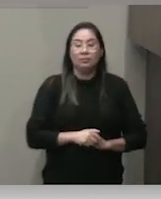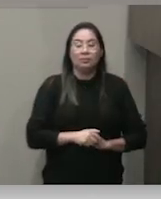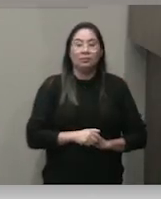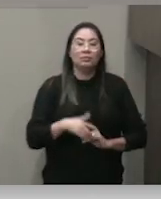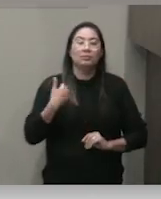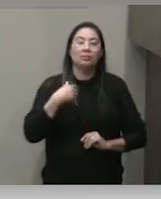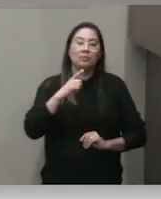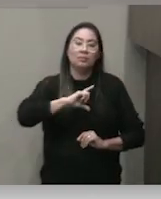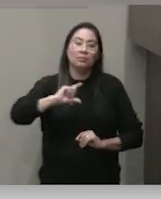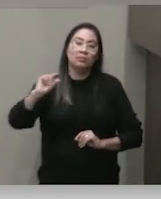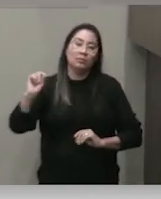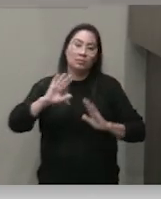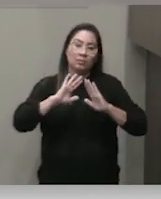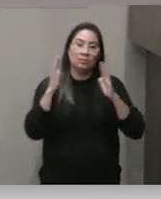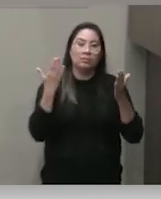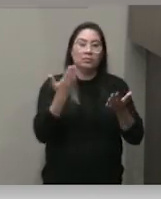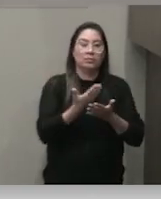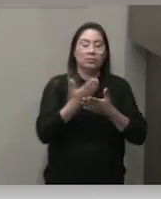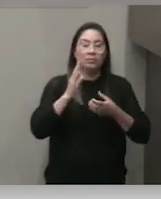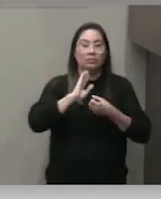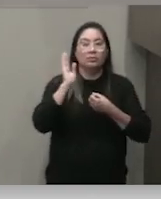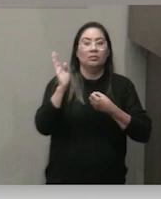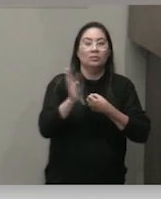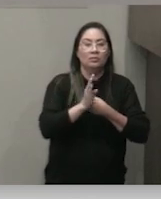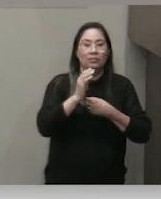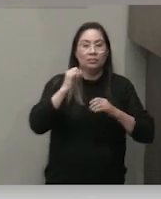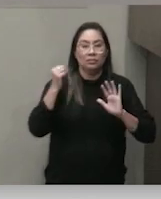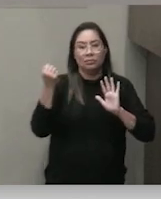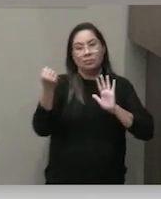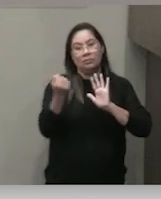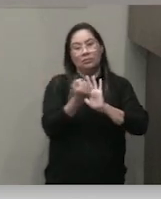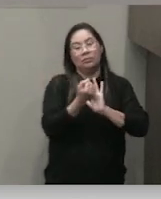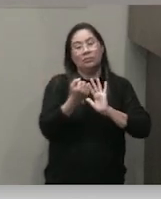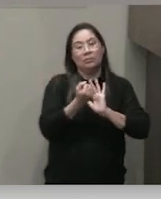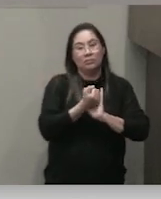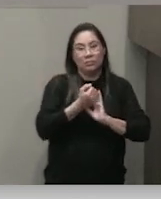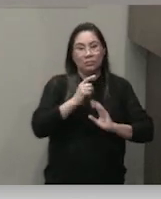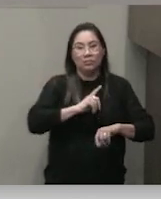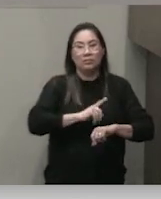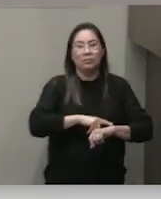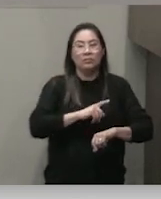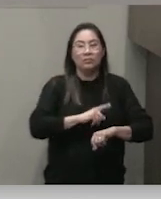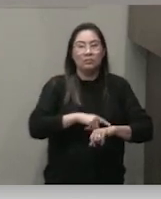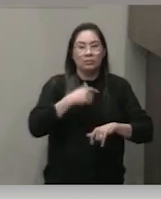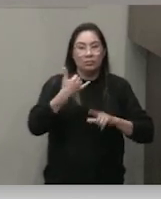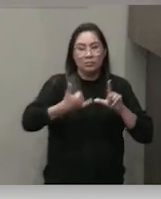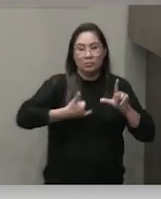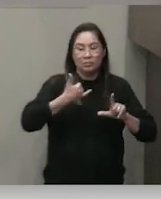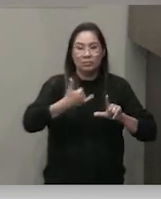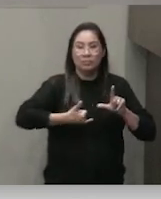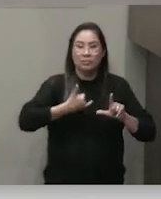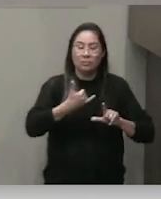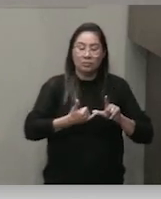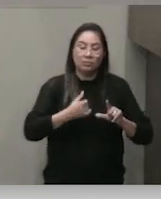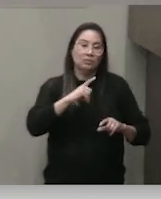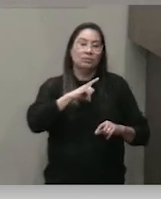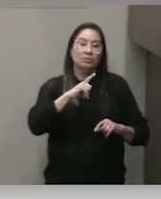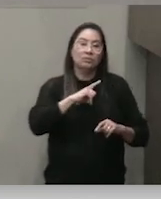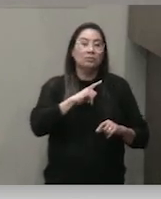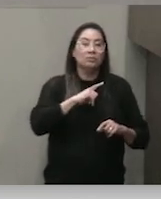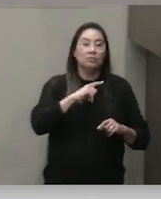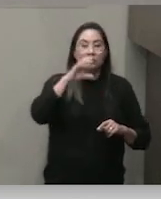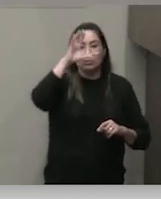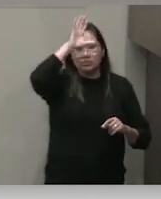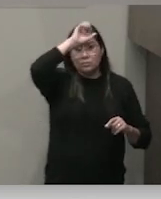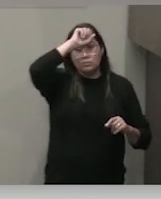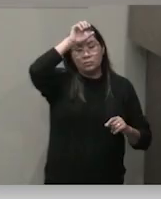saía da tua escola, tu saía do teu bairro, te marcava aquele momento lúdico, te trazia aprendizado, e te